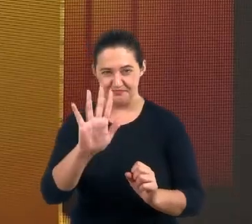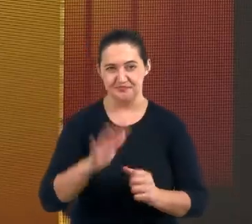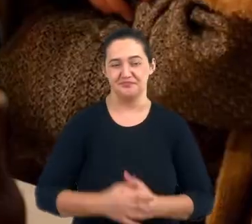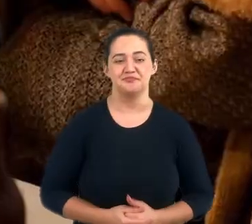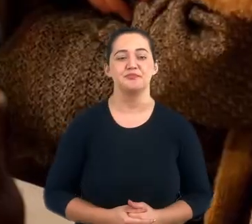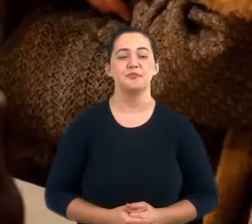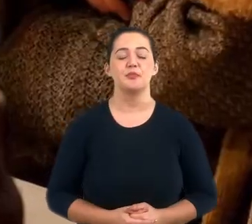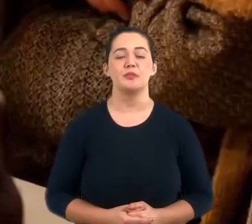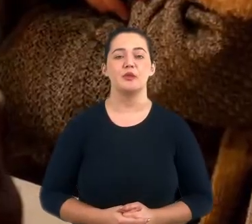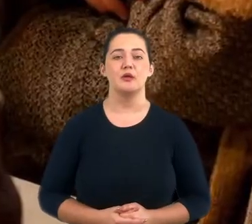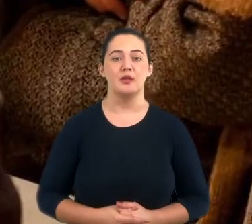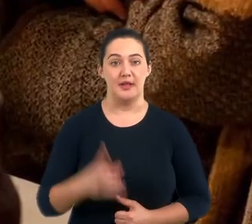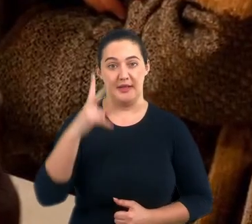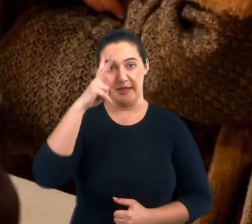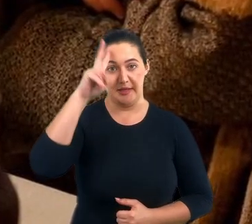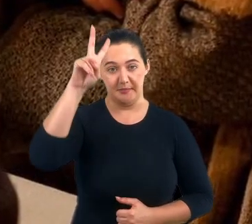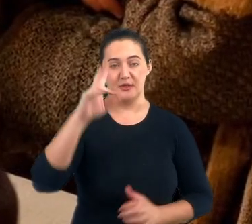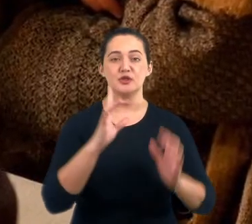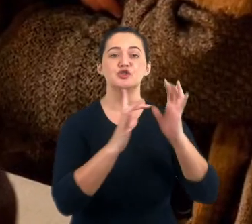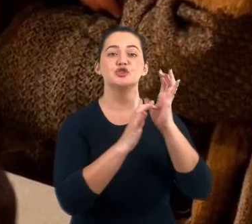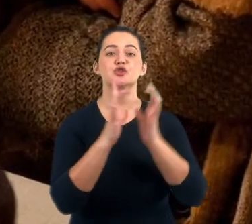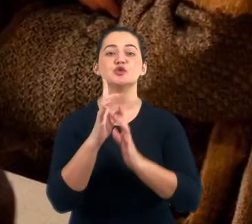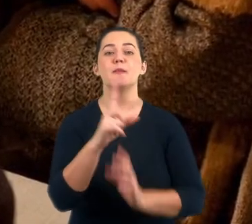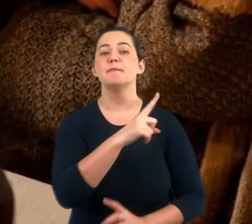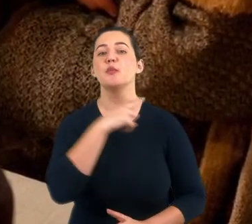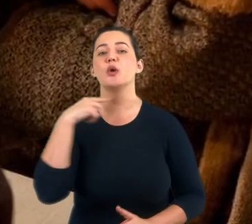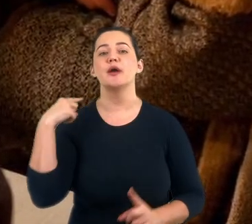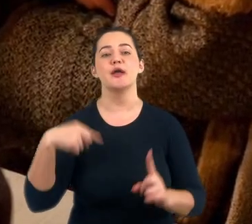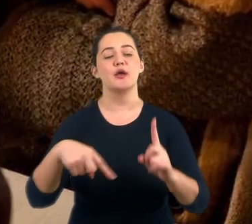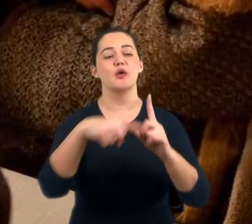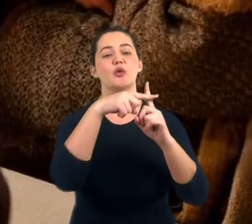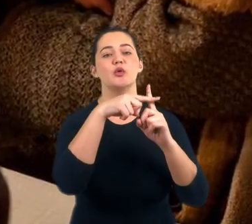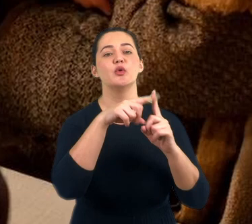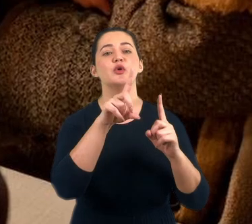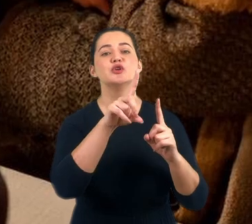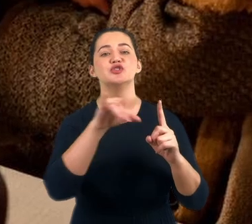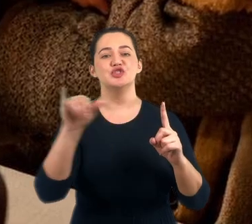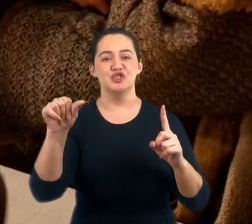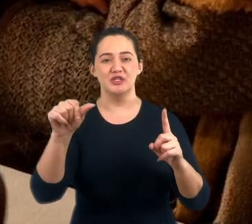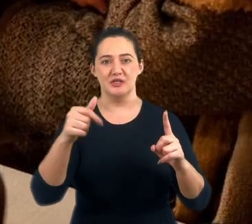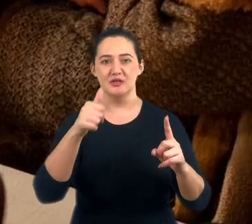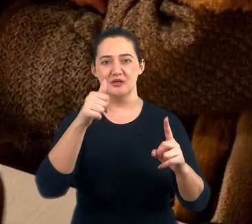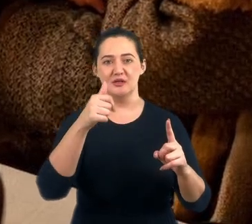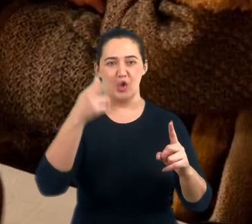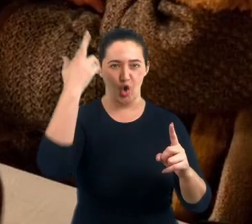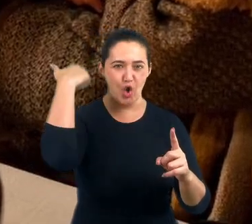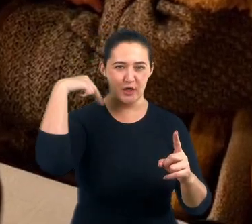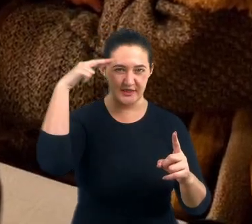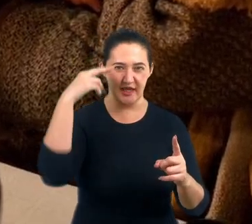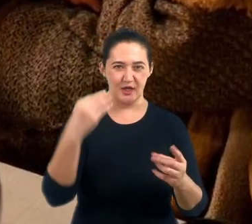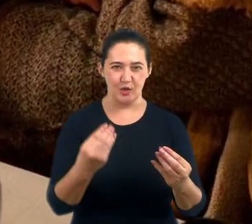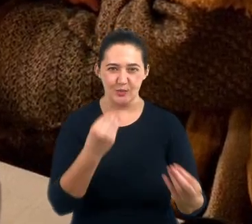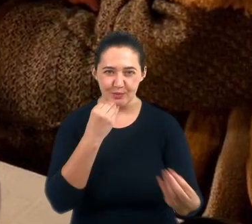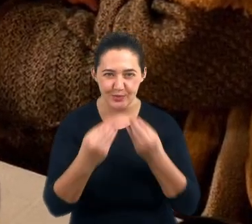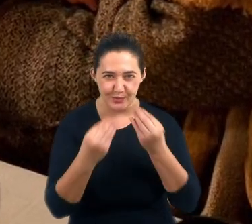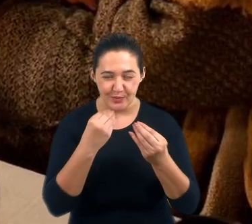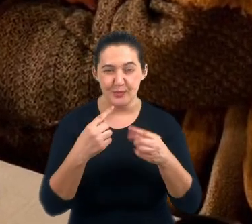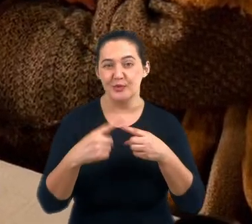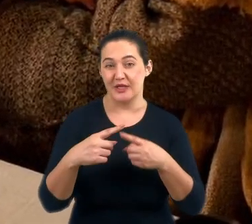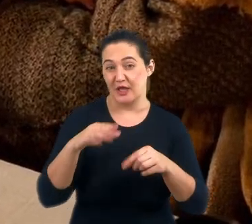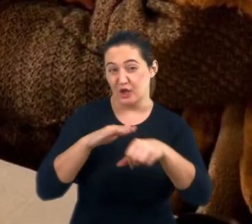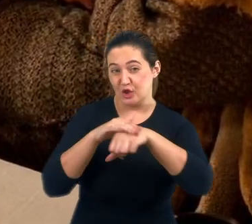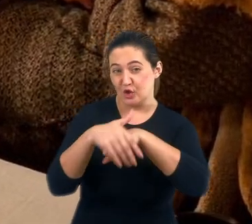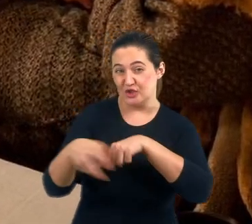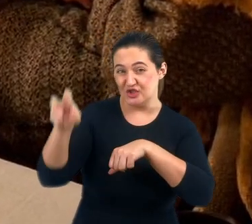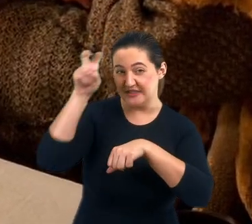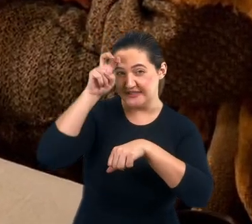lá. Lembrando-se que Jesus morreu no dia em que o Cordeiro Pascal era comido, pois na noite de